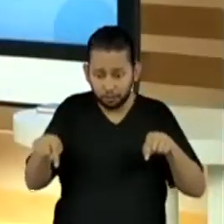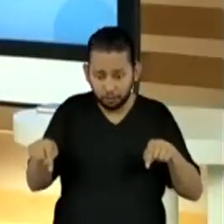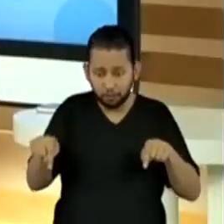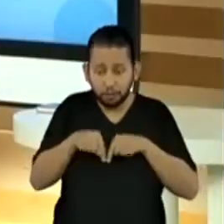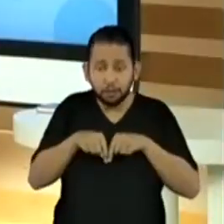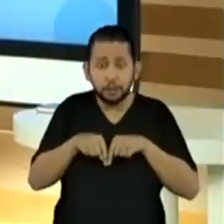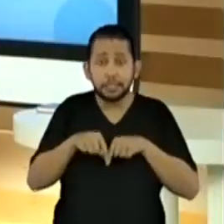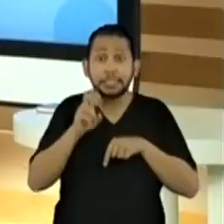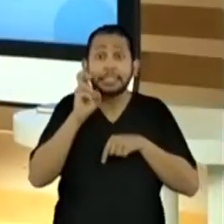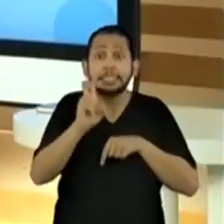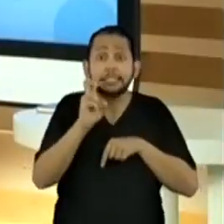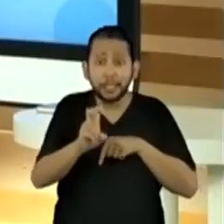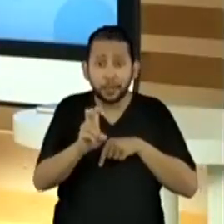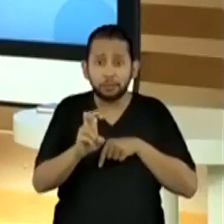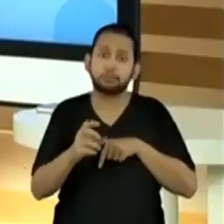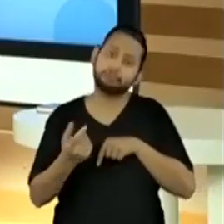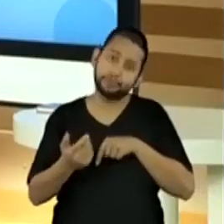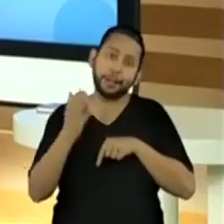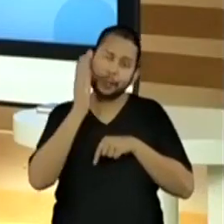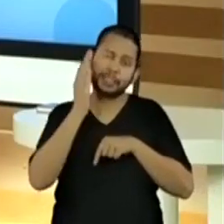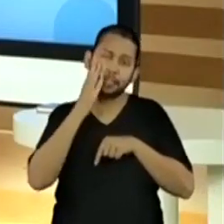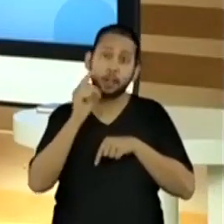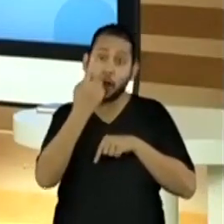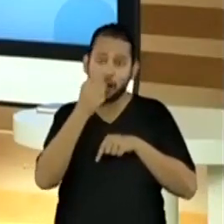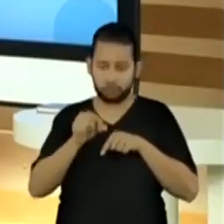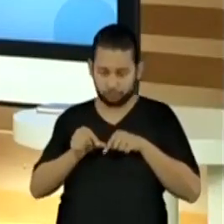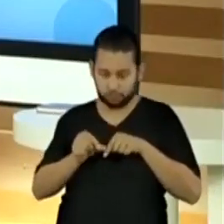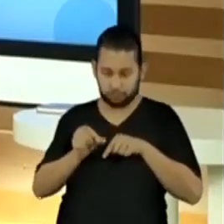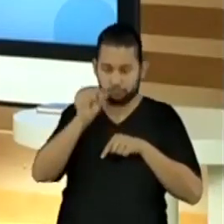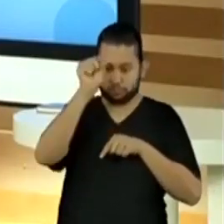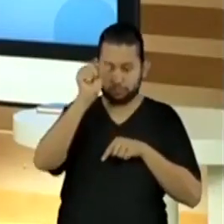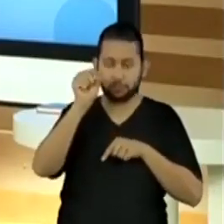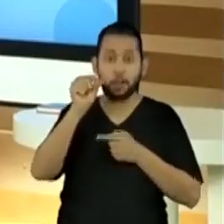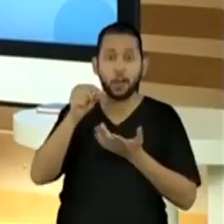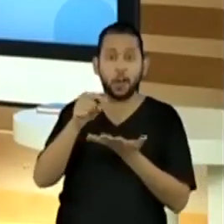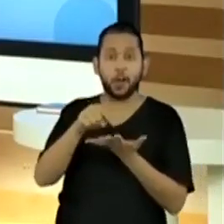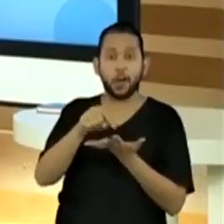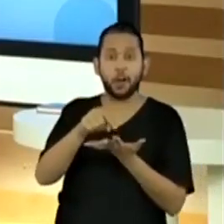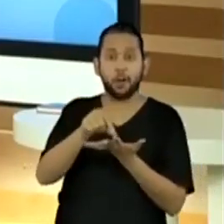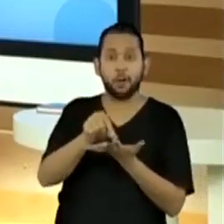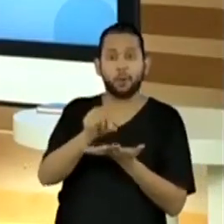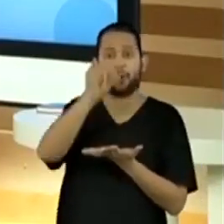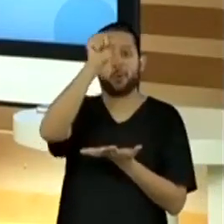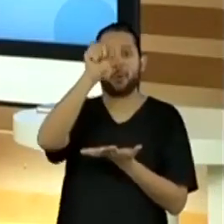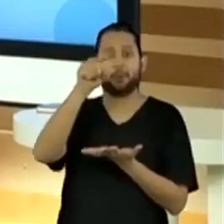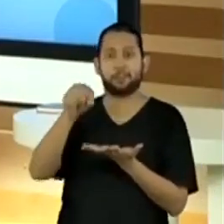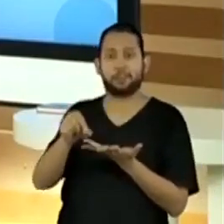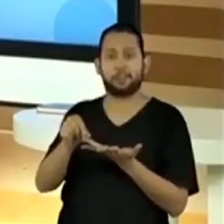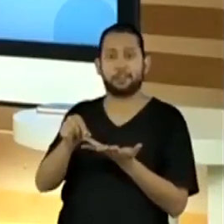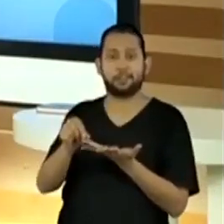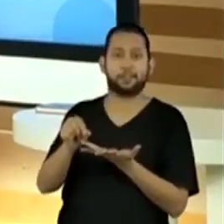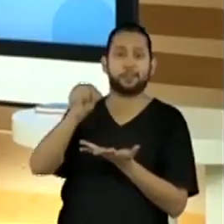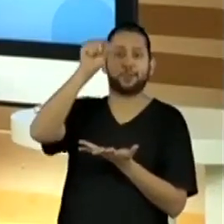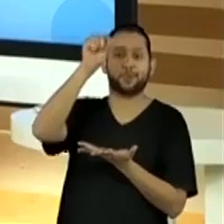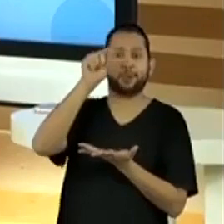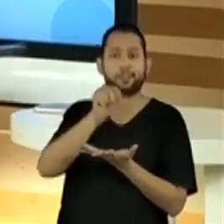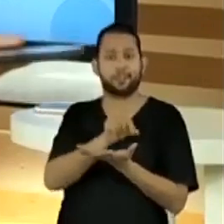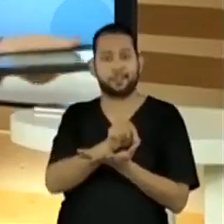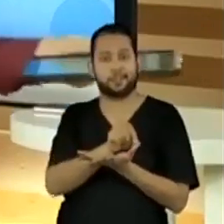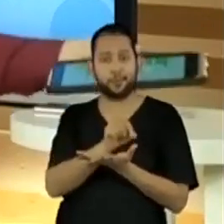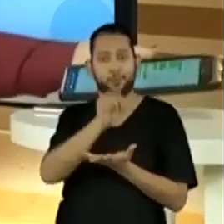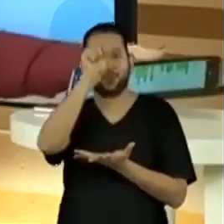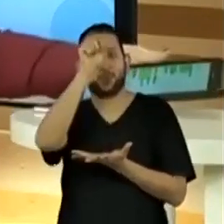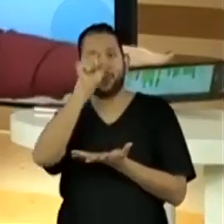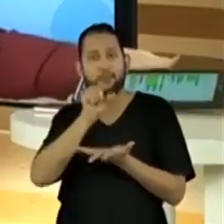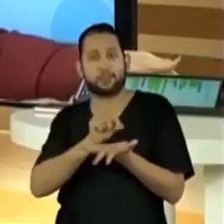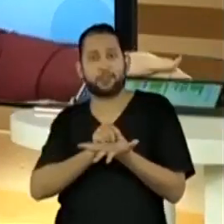5 lados, em cada lado dela, ó, vai ter uma face. E o interessante é